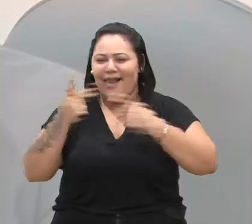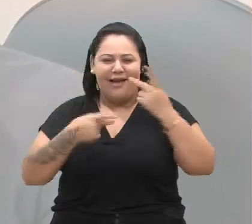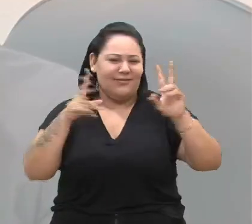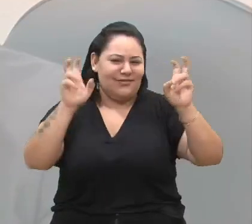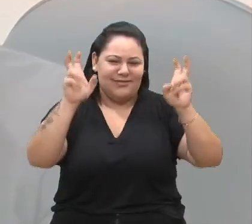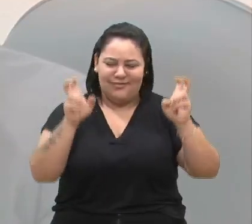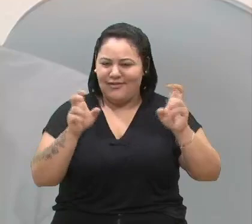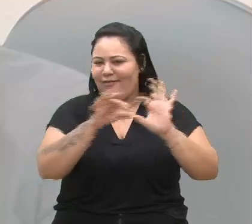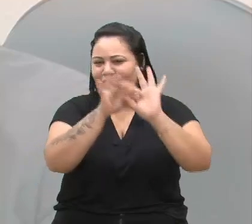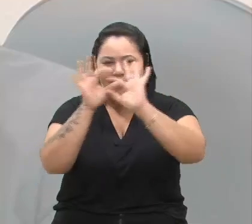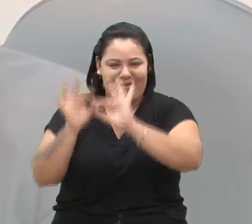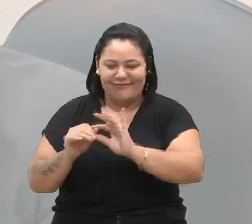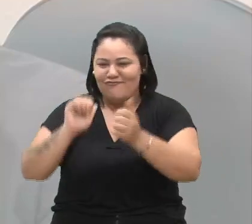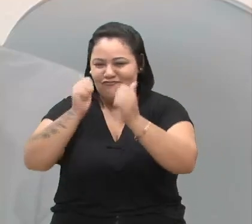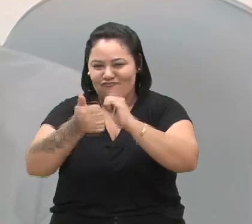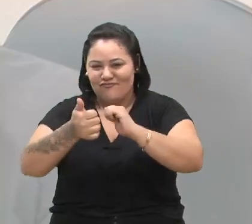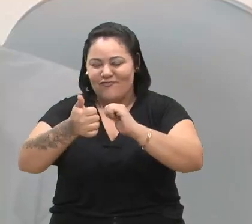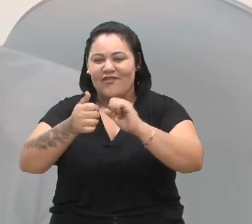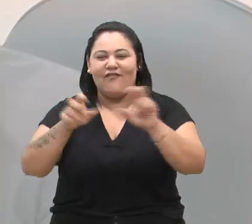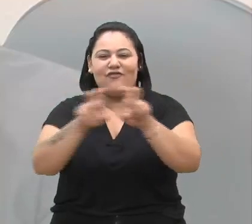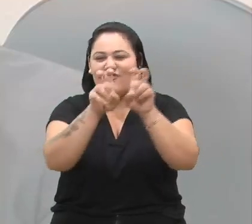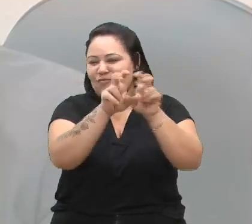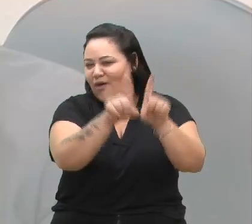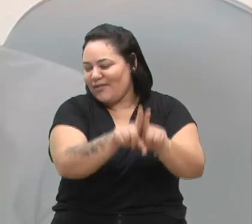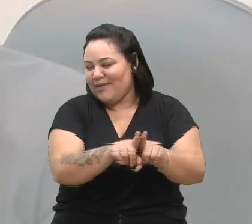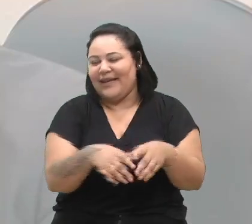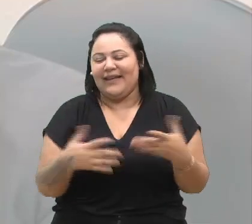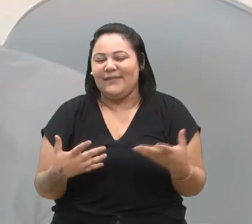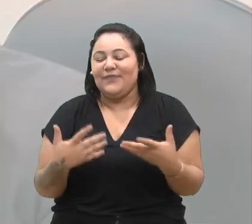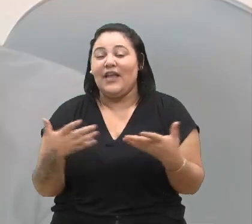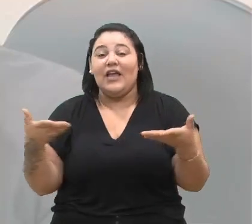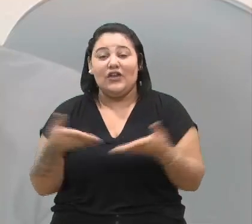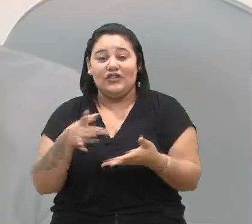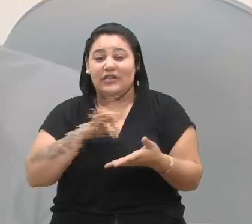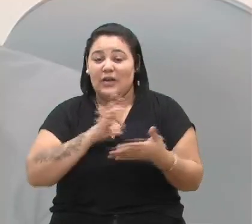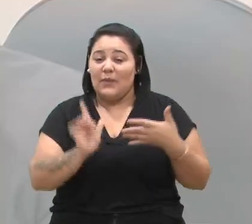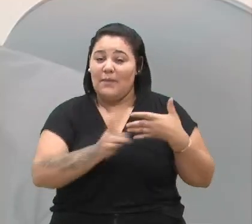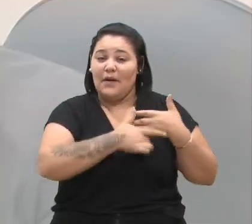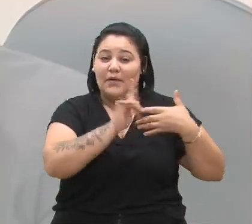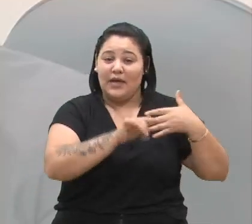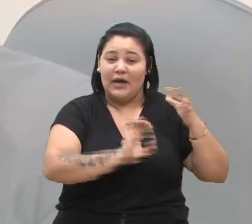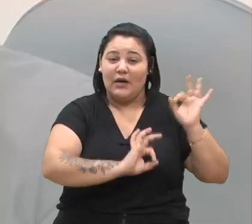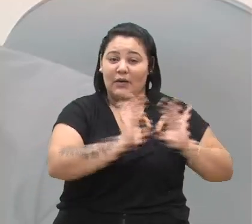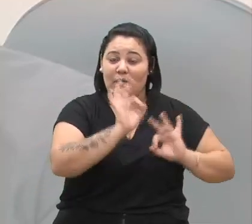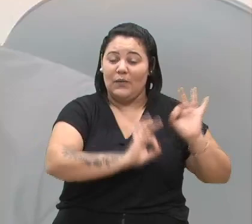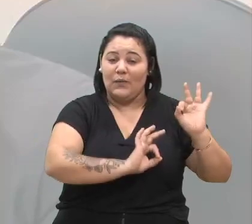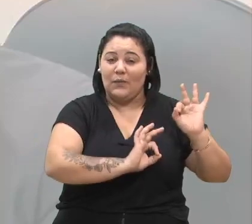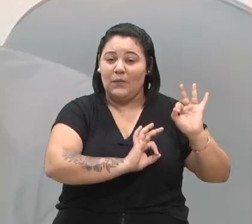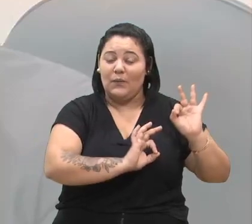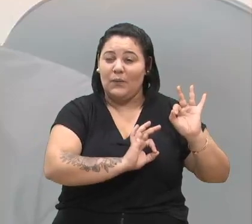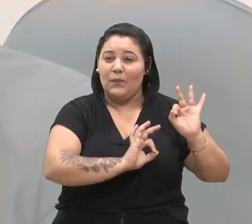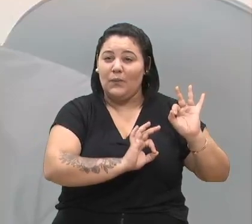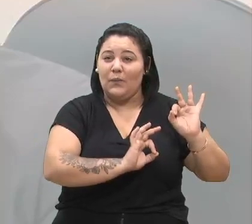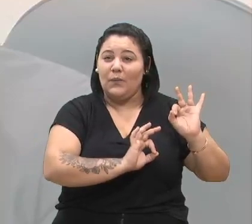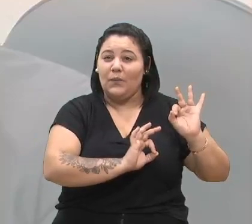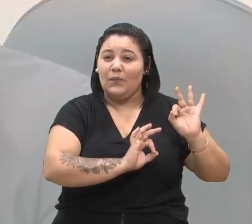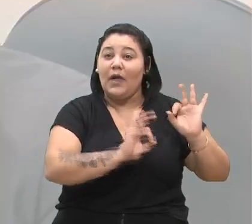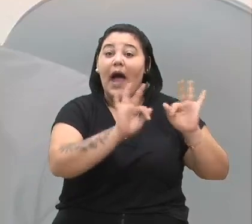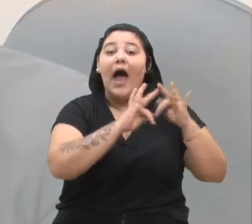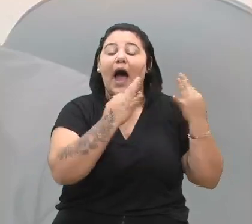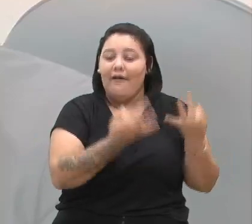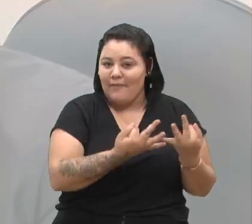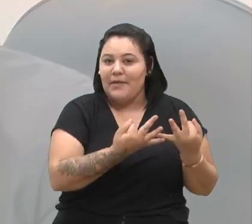esportivos. E hoje ele tem uma função também que é uma empresa da família, que é a Melhora Mundo, né, que trabalha muito a questão